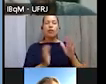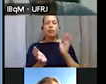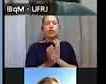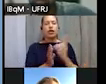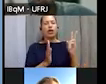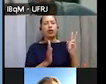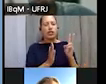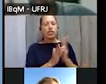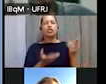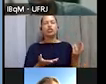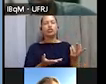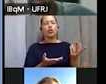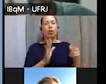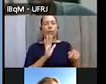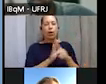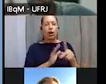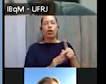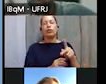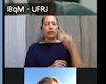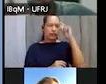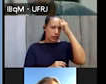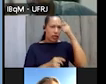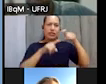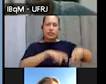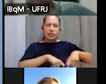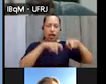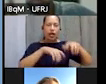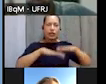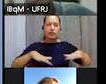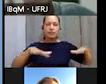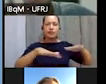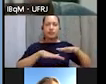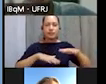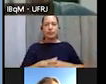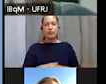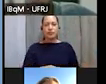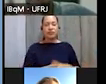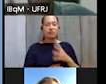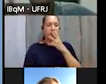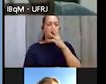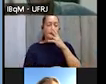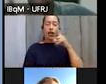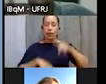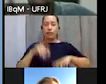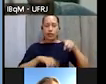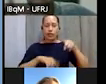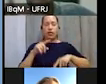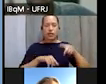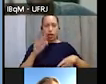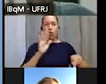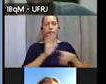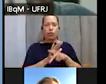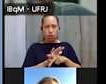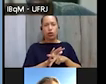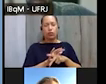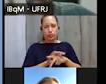quilombolas, eles cavam para fazer a sua roça, né? Encontram os materiais arqueológicos, né? Então,